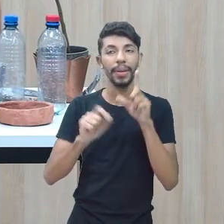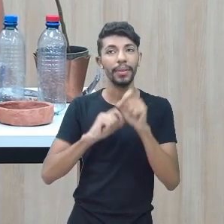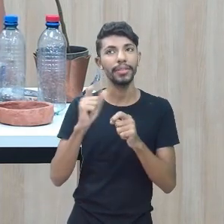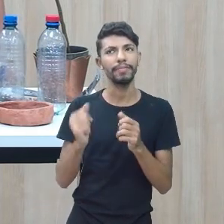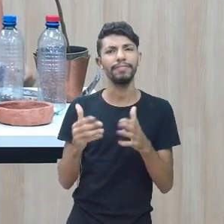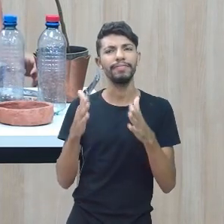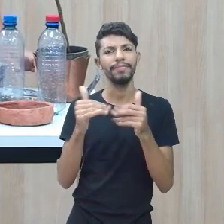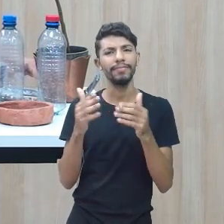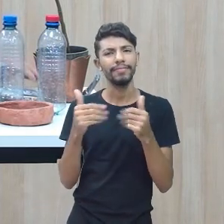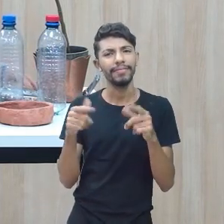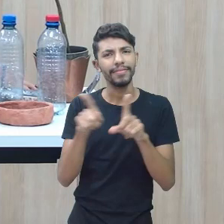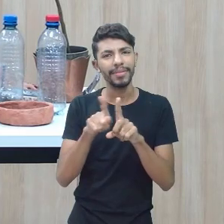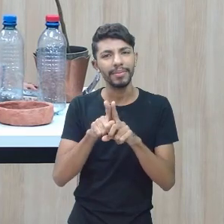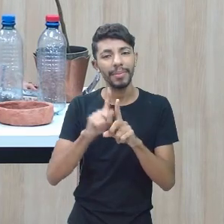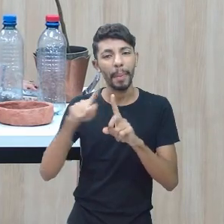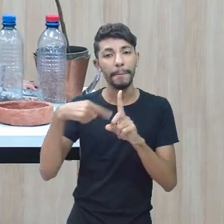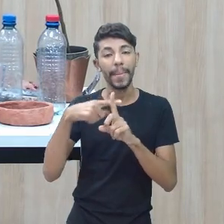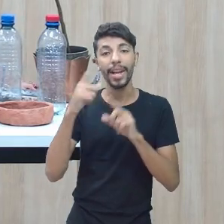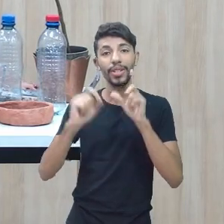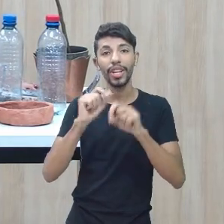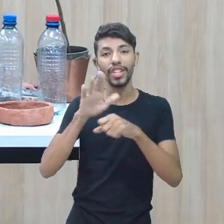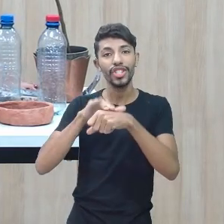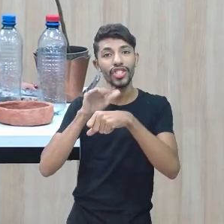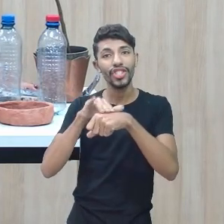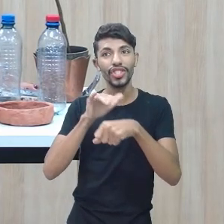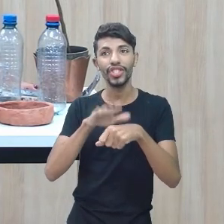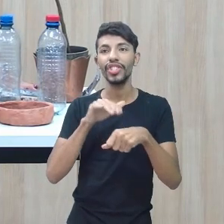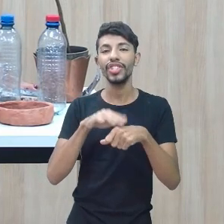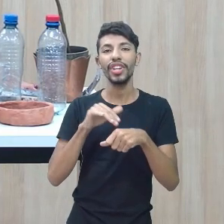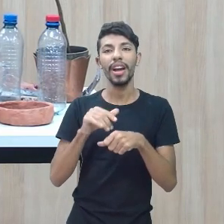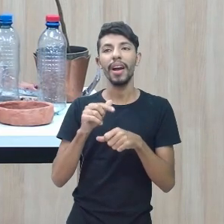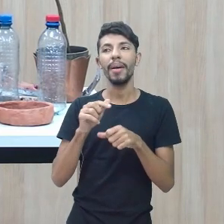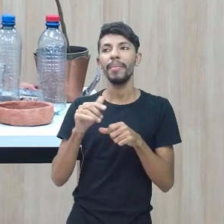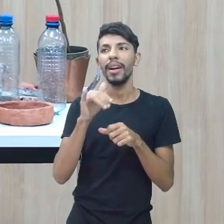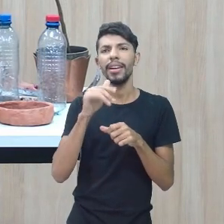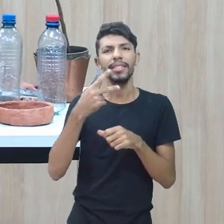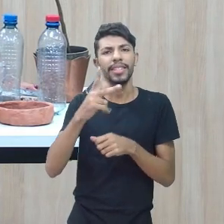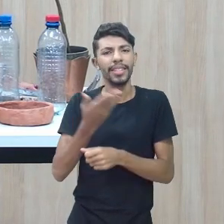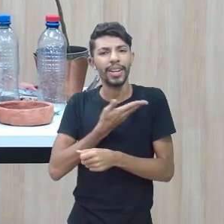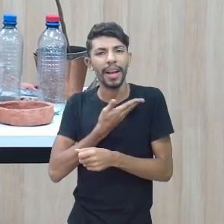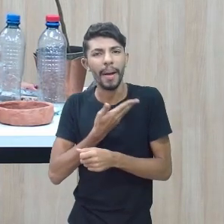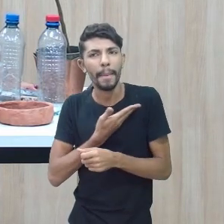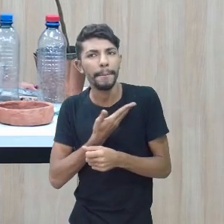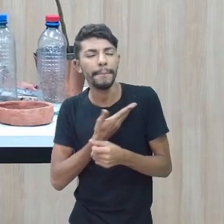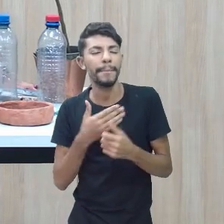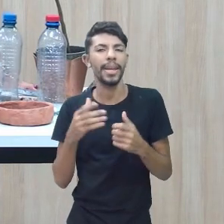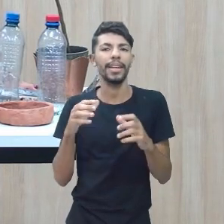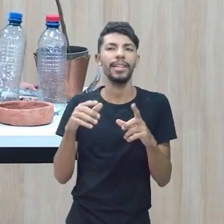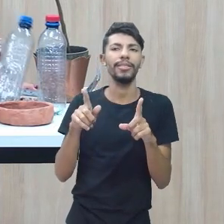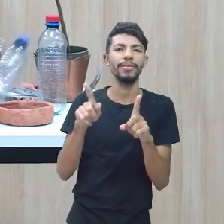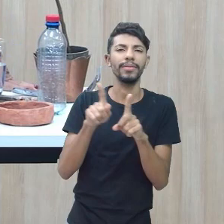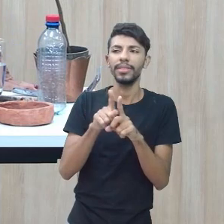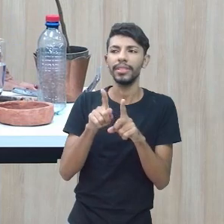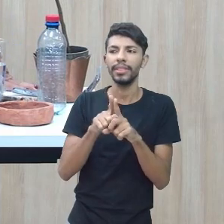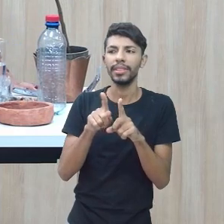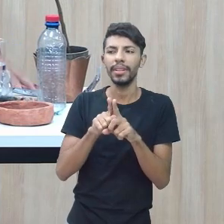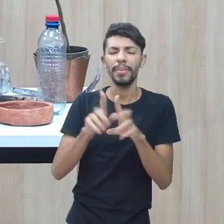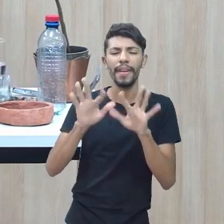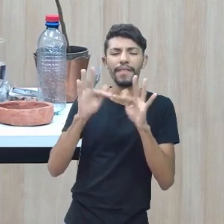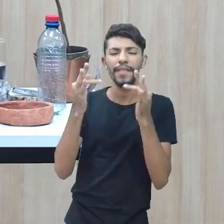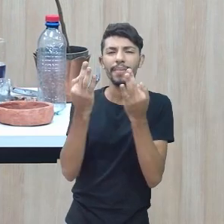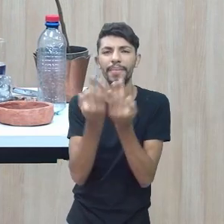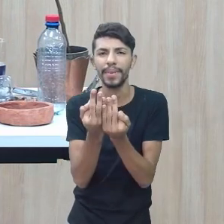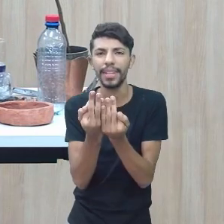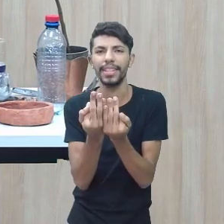pedido, né? Chama quem está aí por perto. Chama os colegas, se estiverem por perto, alguém aí da